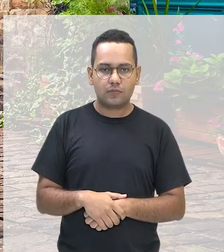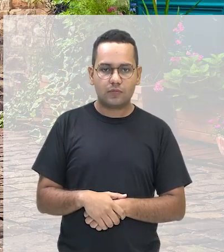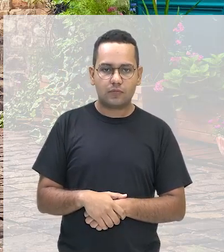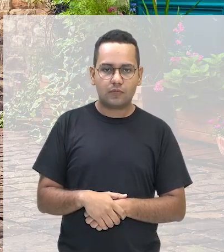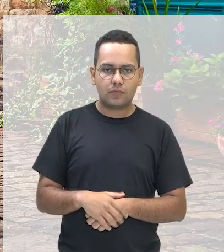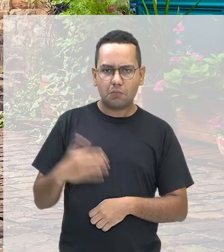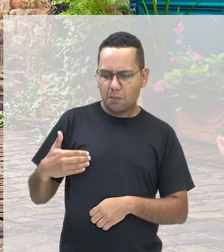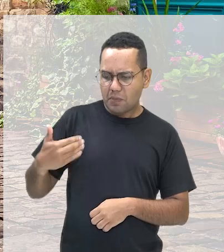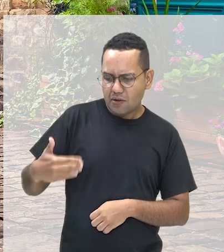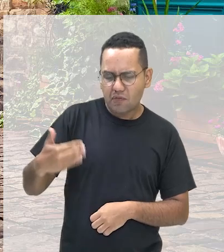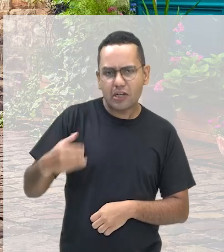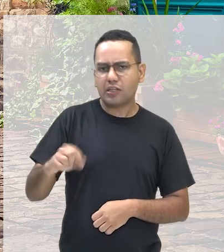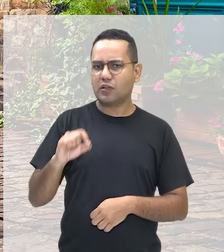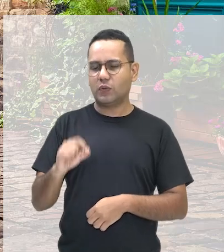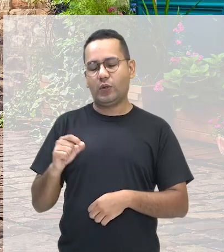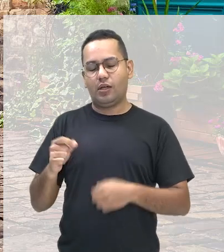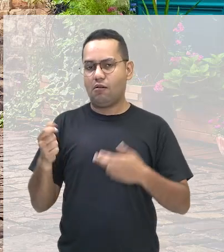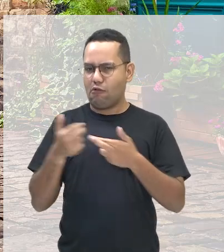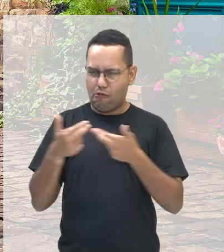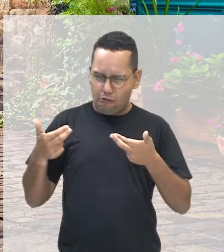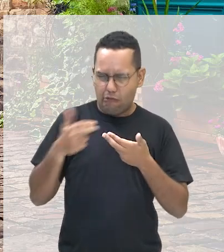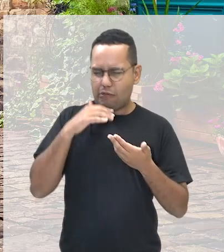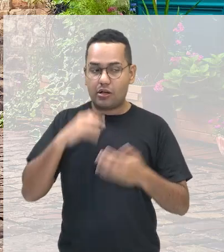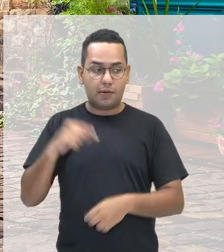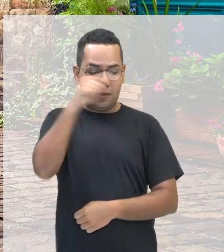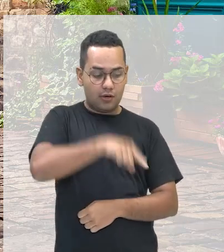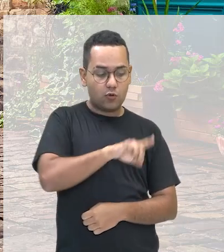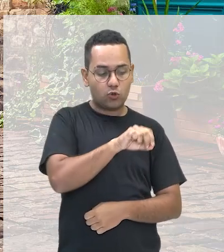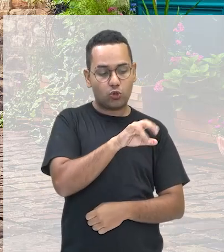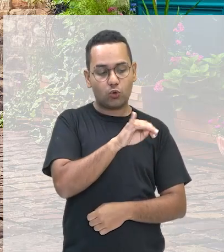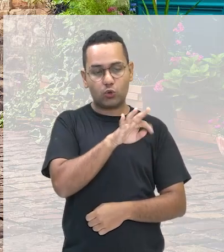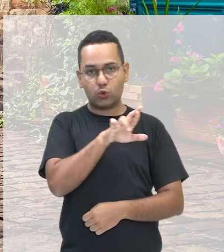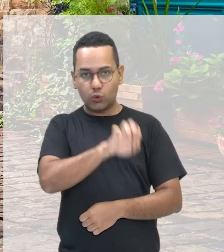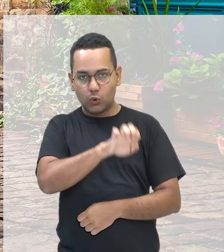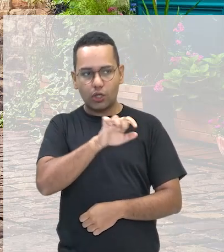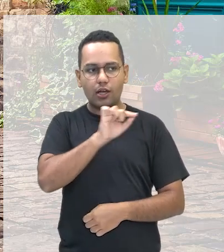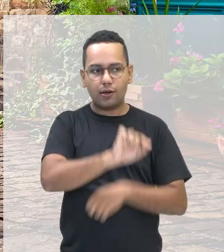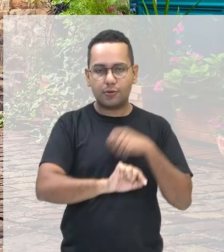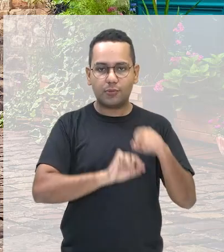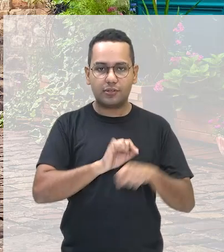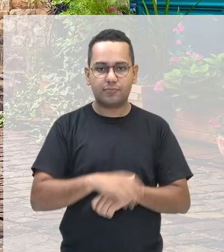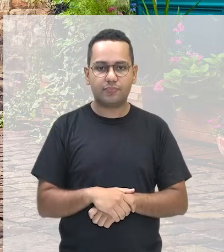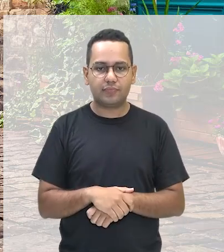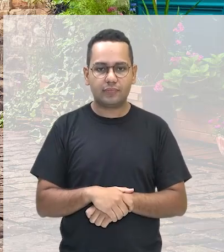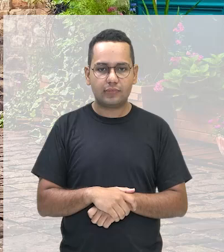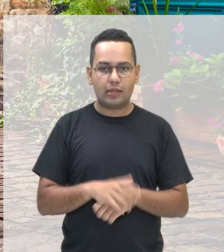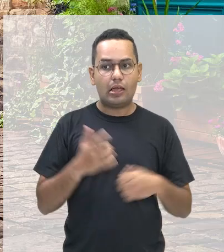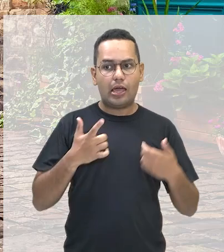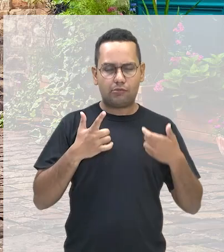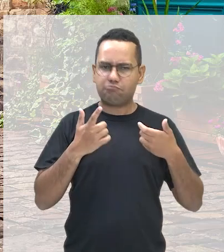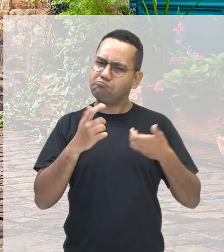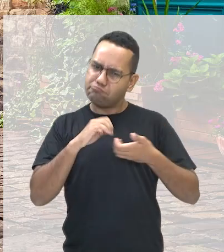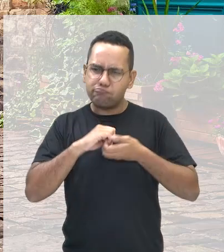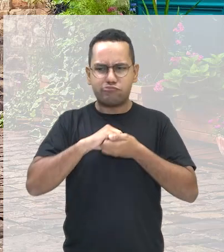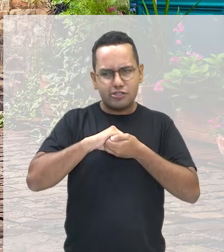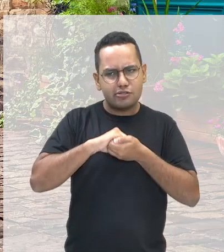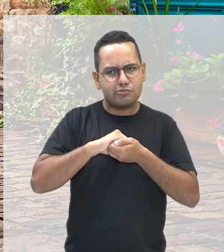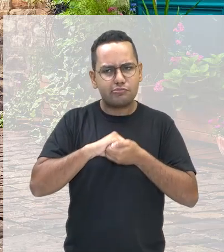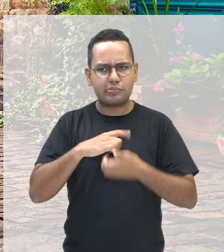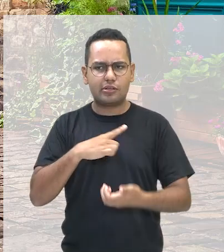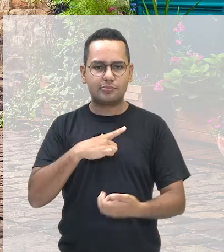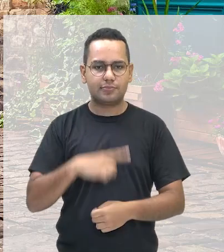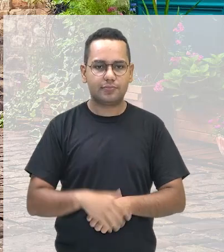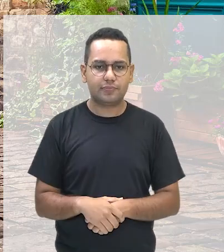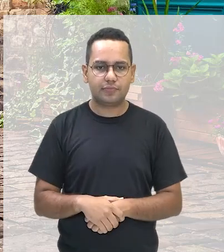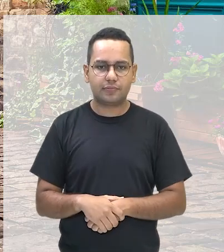de truque concebível. O Dottore tem uma visível relação com o médico charlatão. Esse